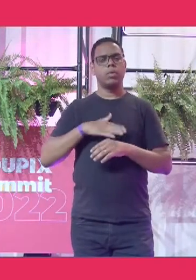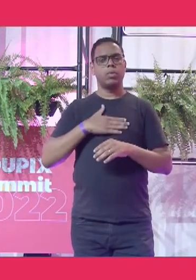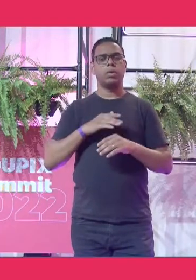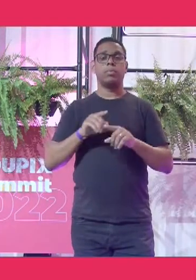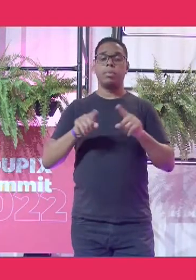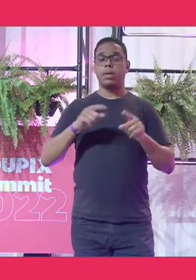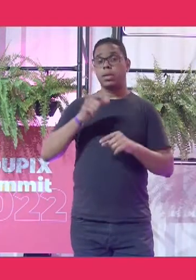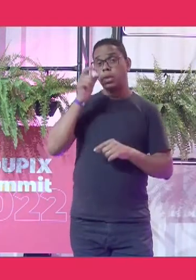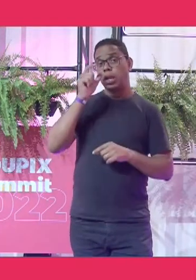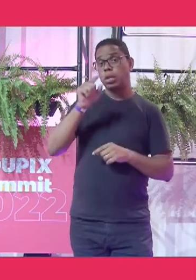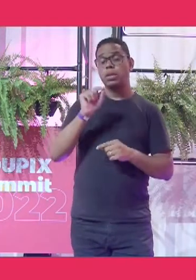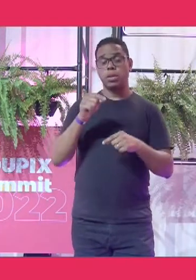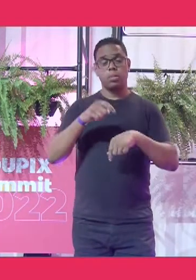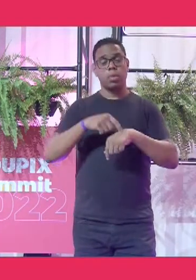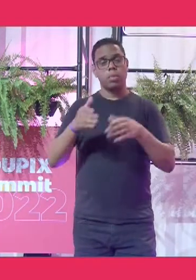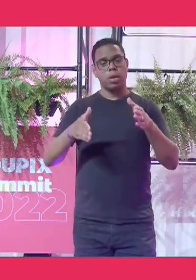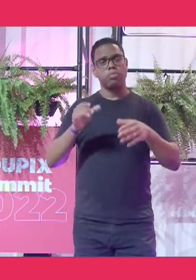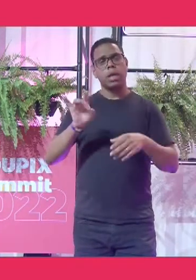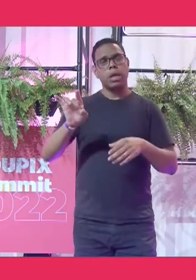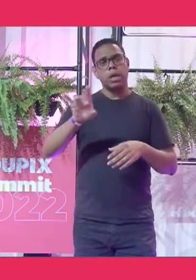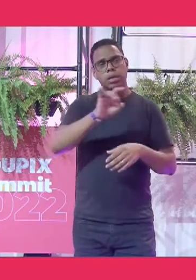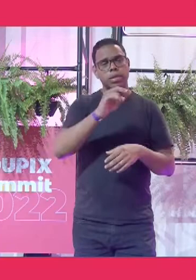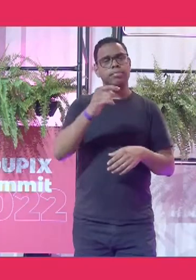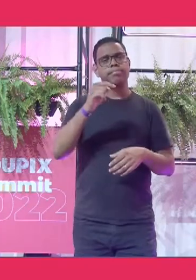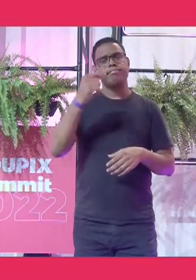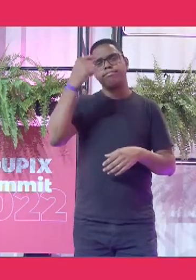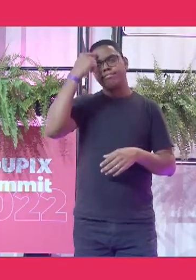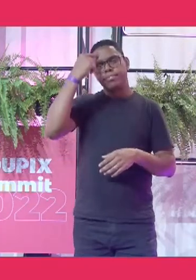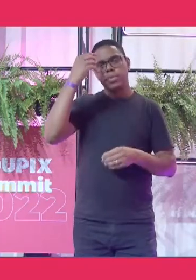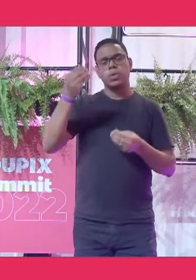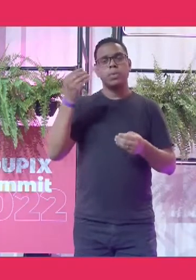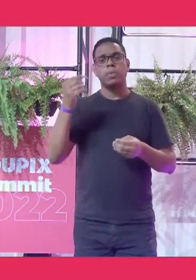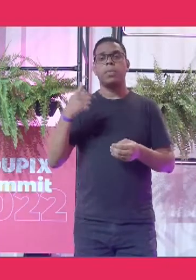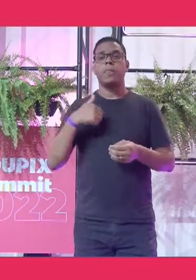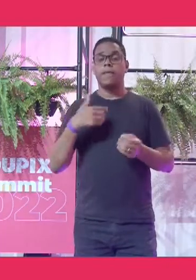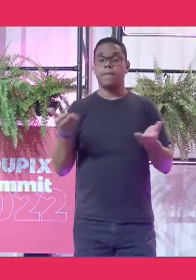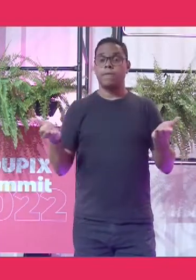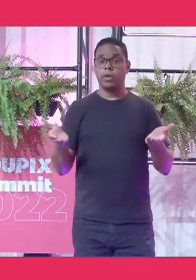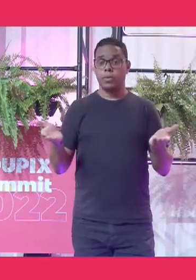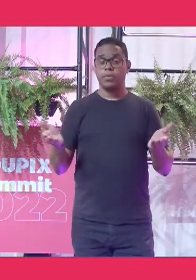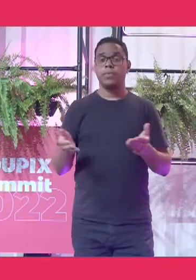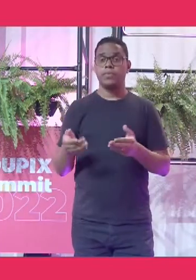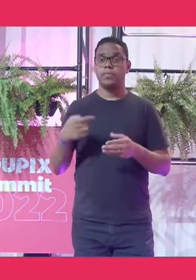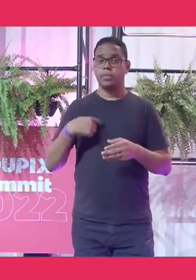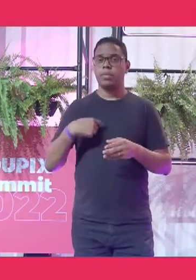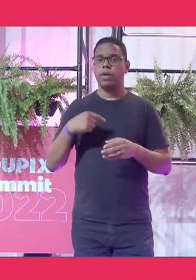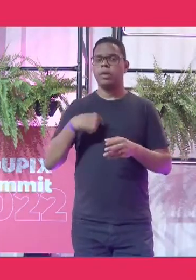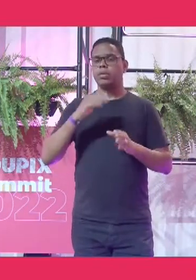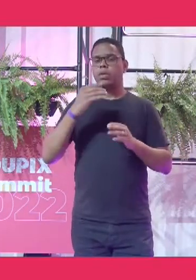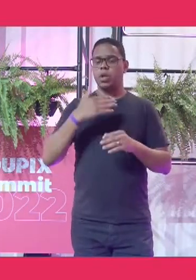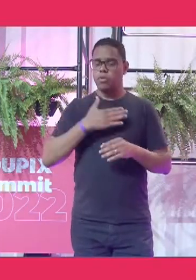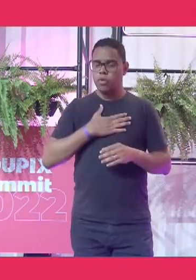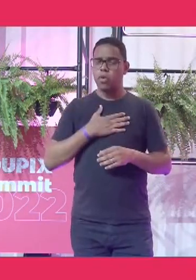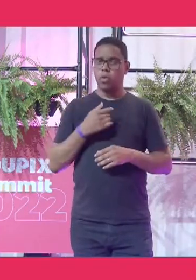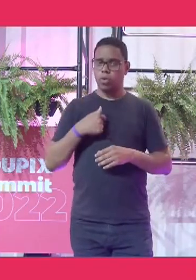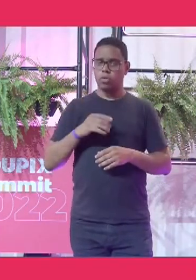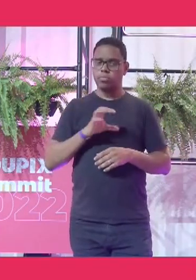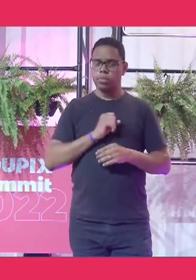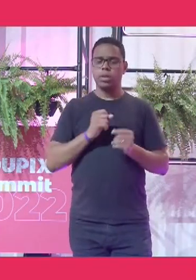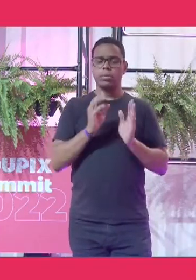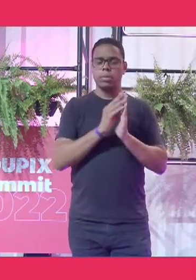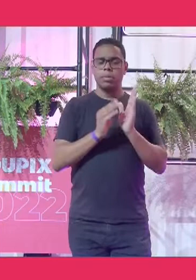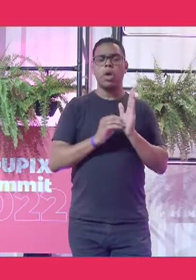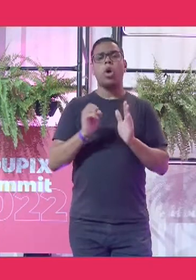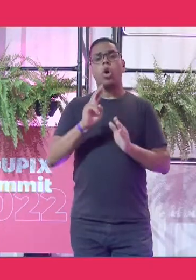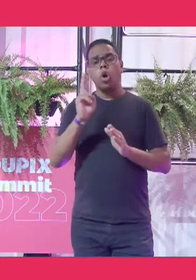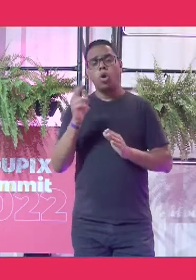interessante esse momento de cada um olhar e pensar, eu estou no meu elemento fazendo o que eu quero fazer ou eu estou